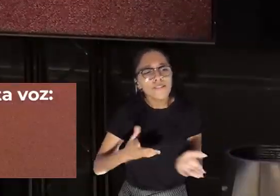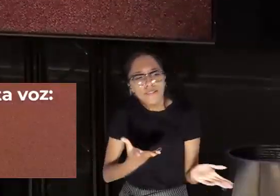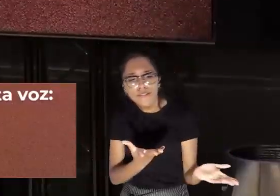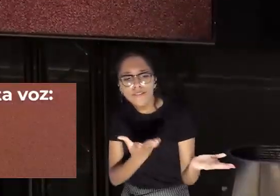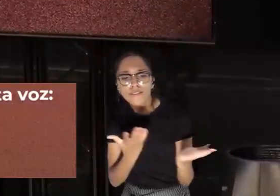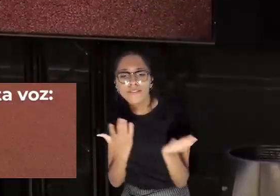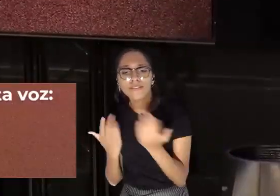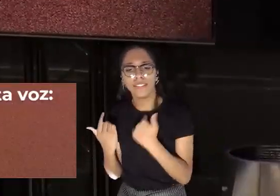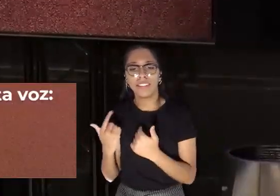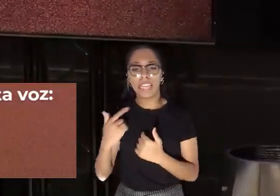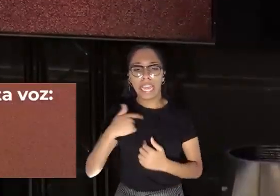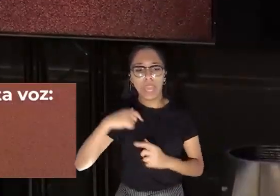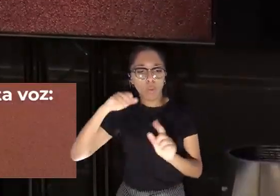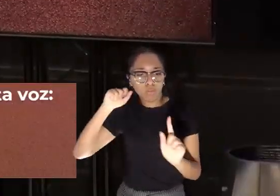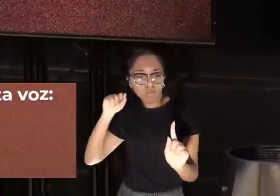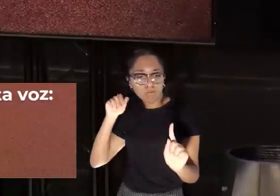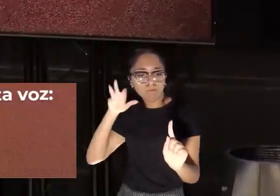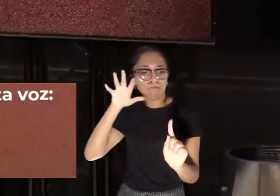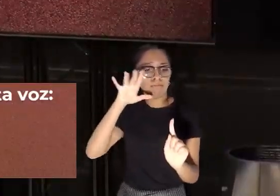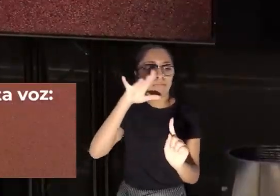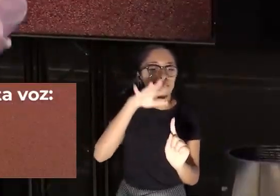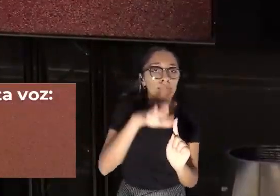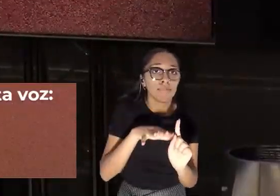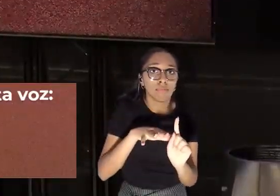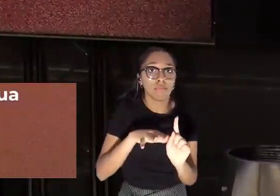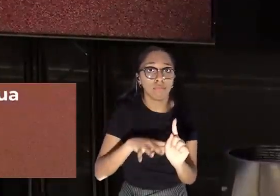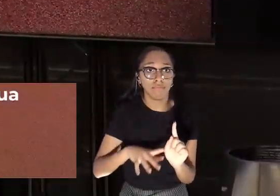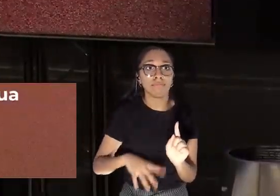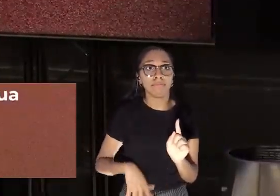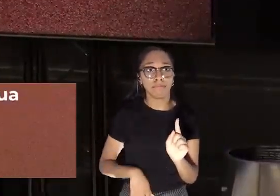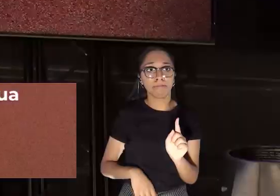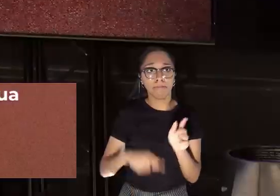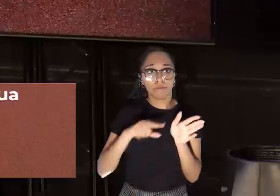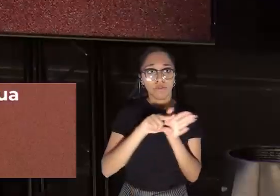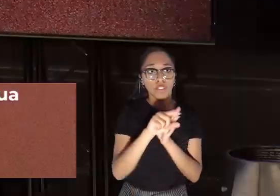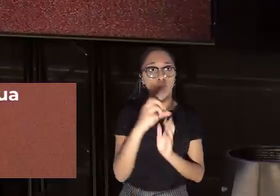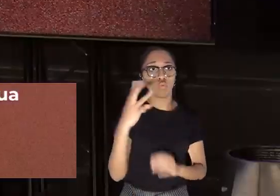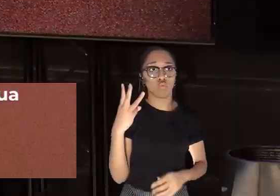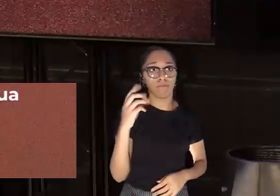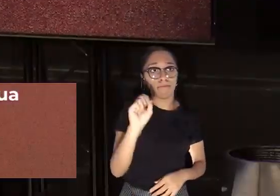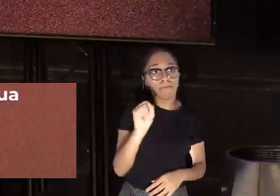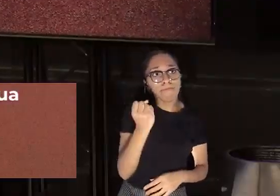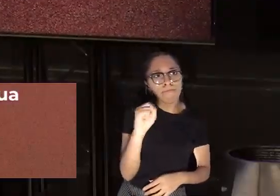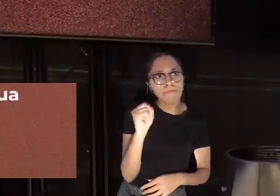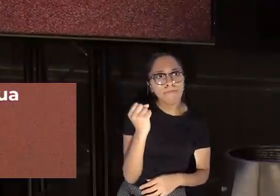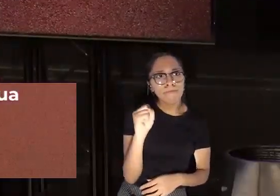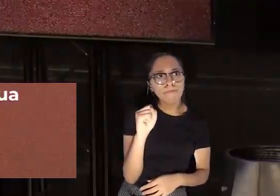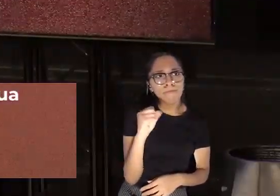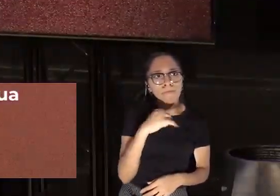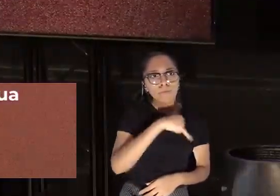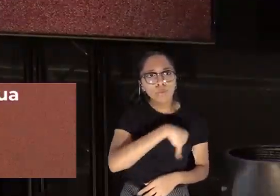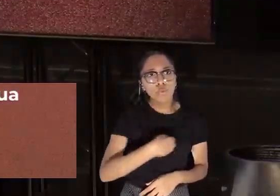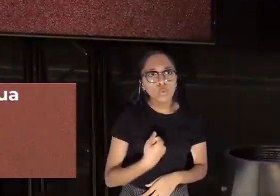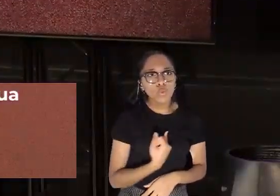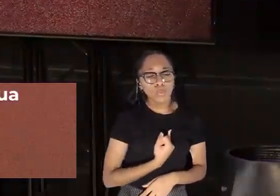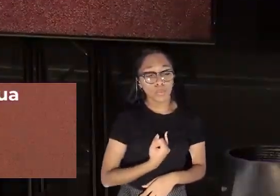vem a mim e beba. Segura aí, 38. Quem crê em mim, como diz a escritura, no seu